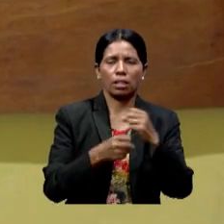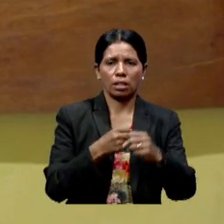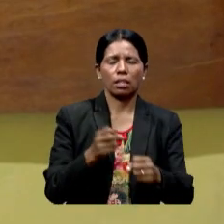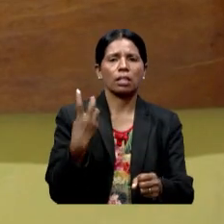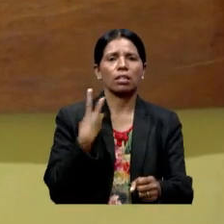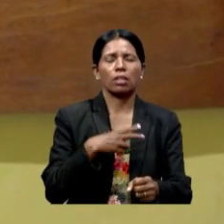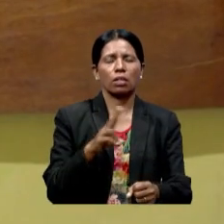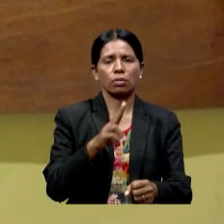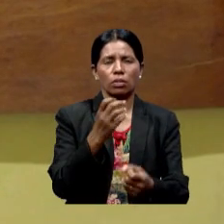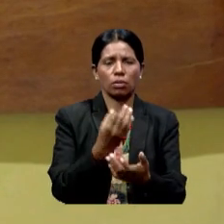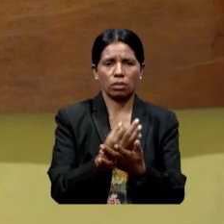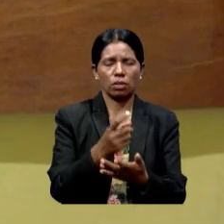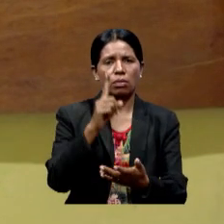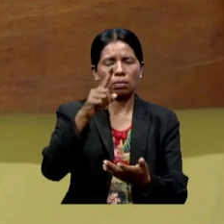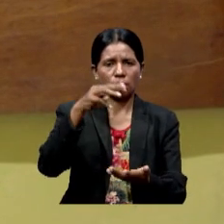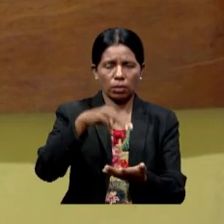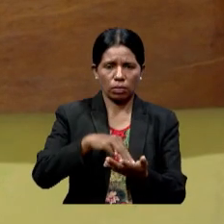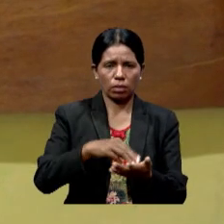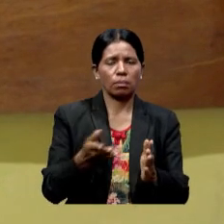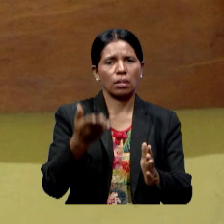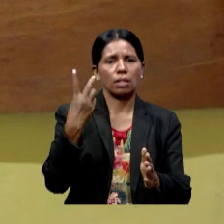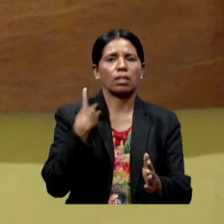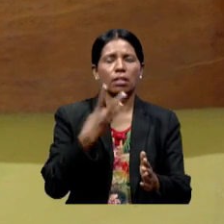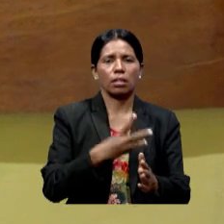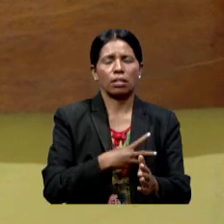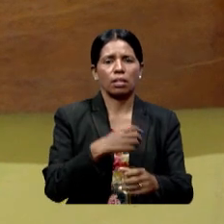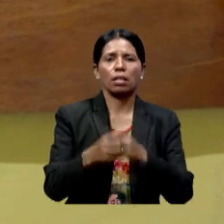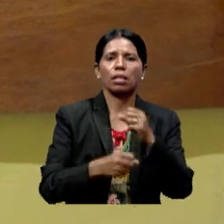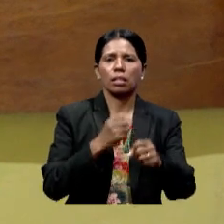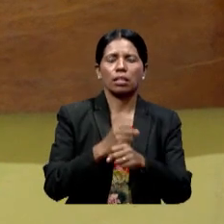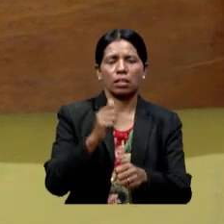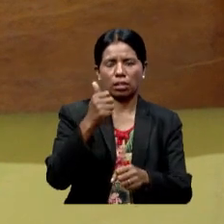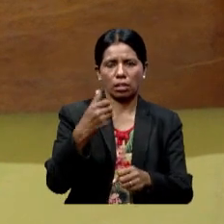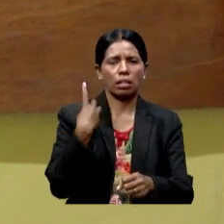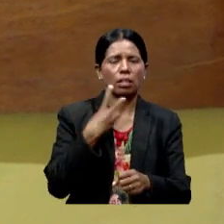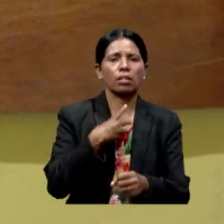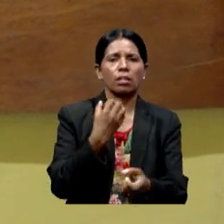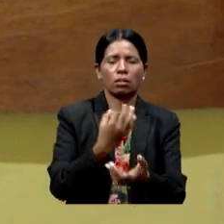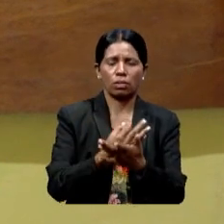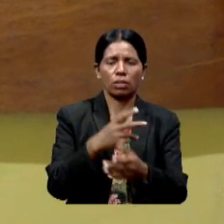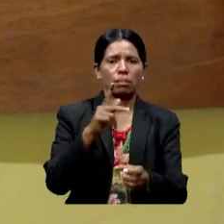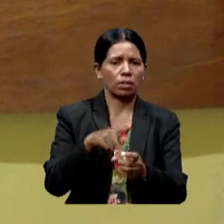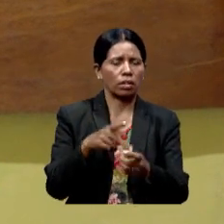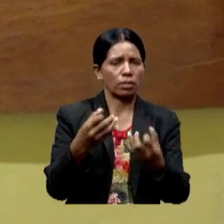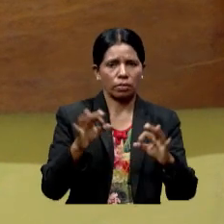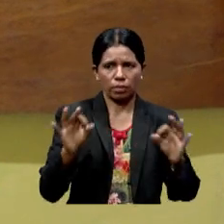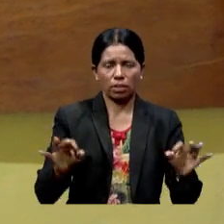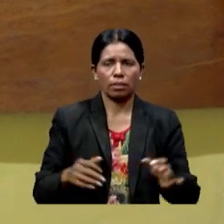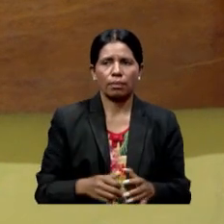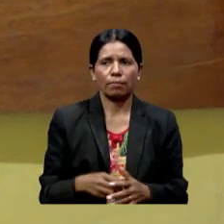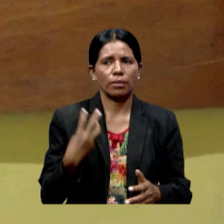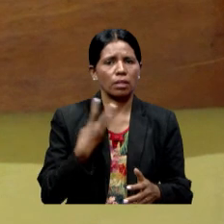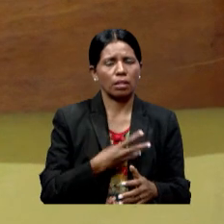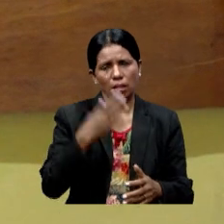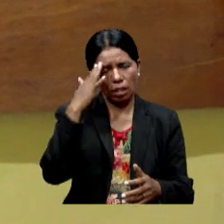gasta 1 bilhões baleten ne significa ata tinan sanulutan itene fundo mina ne remata então ita la